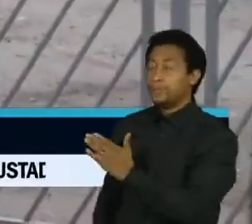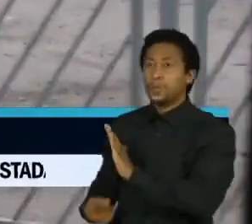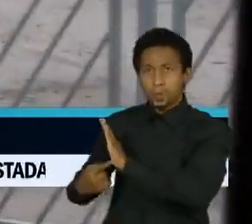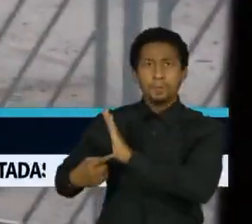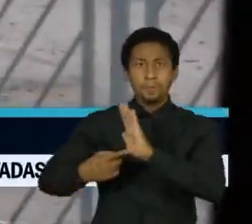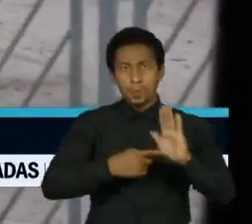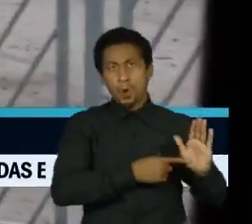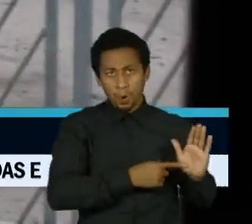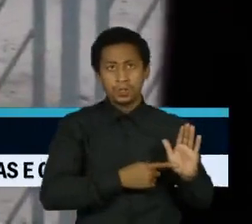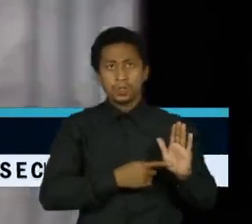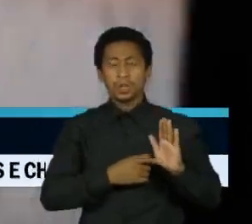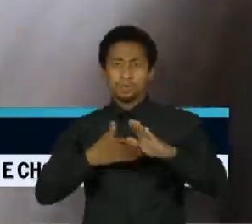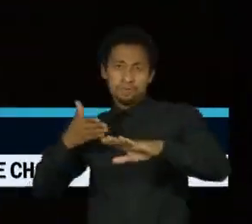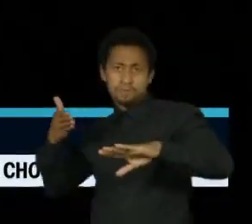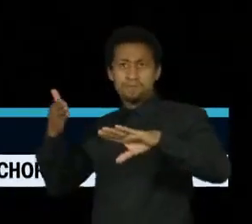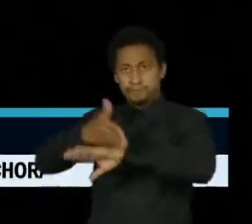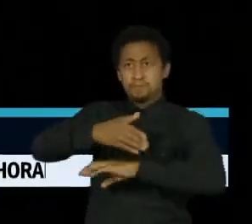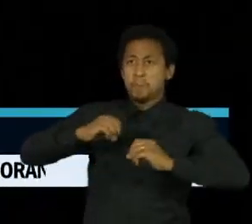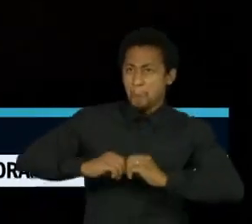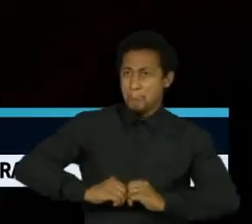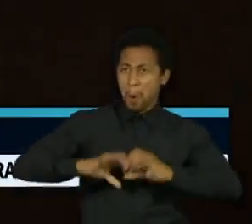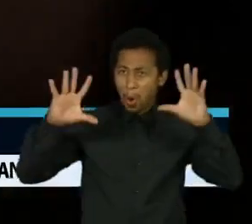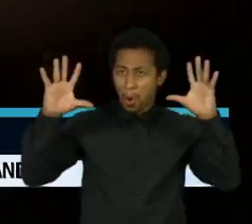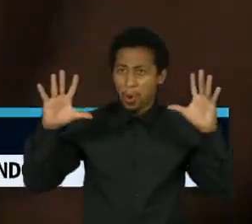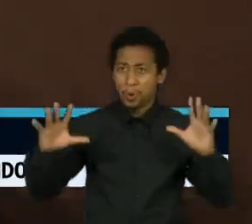morteiros atingem o local.